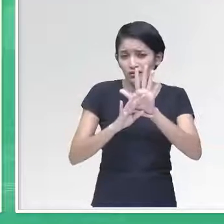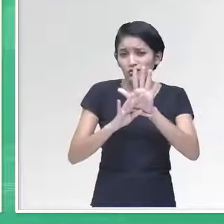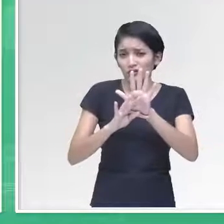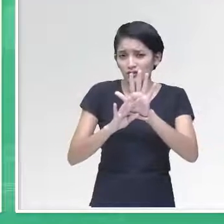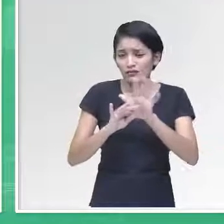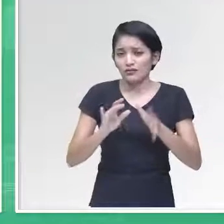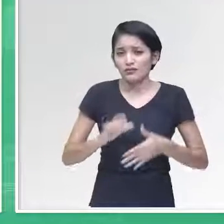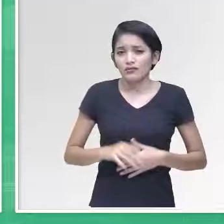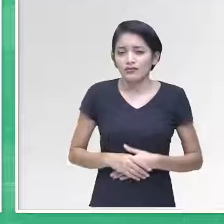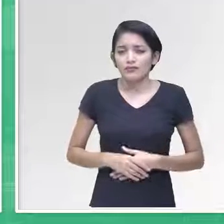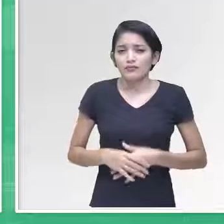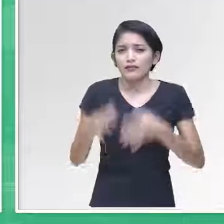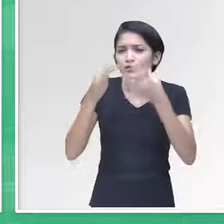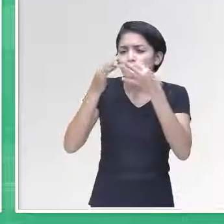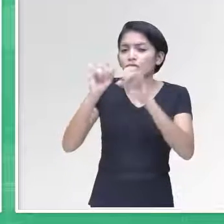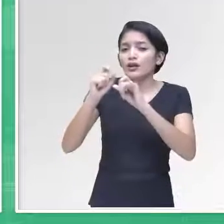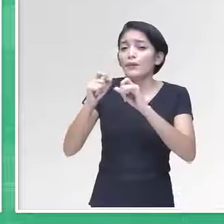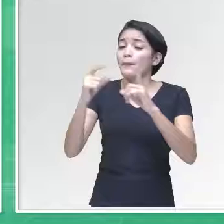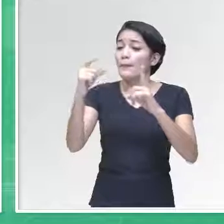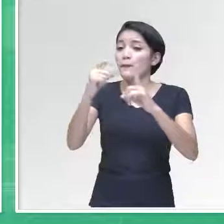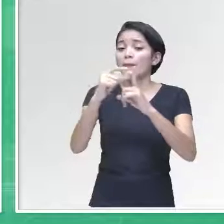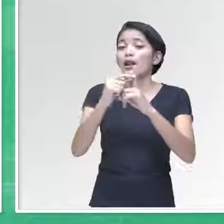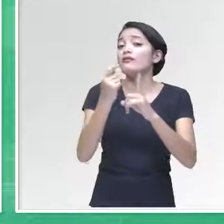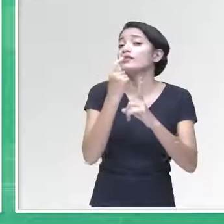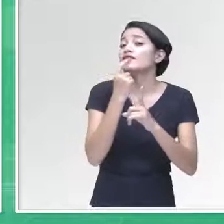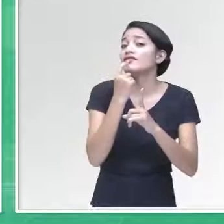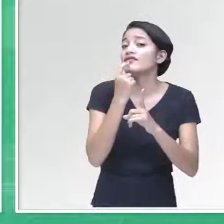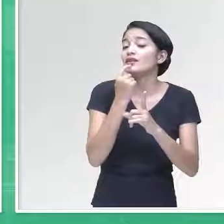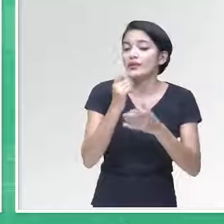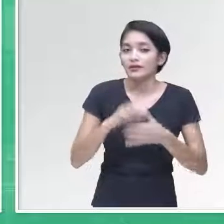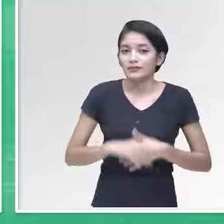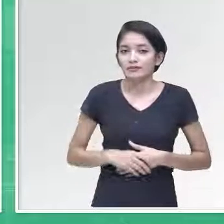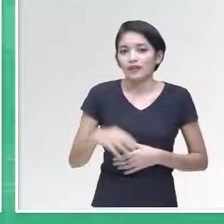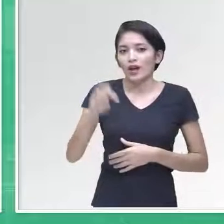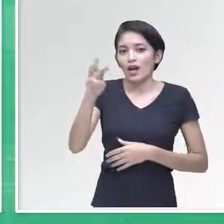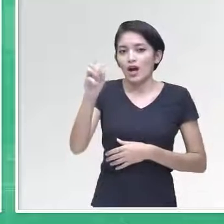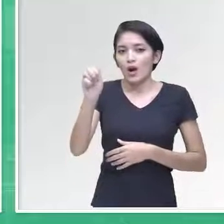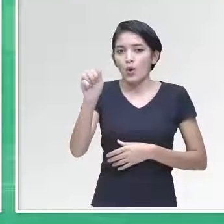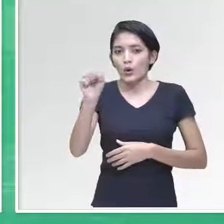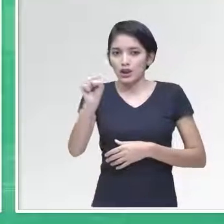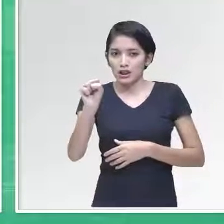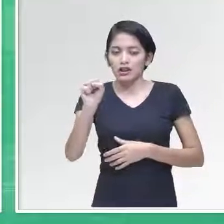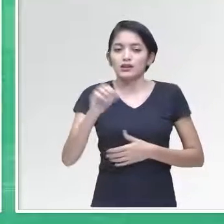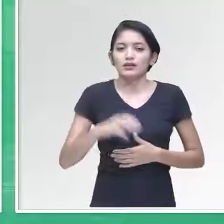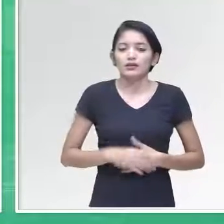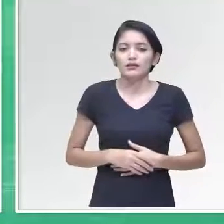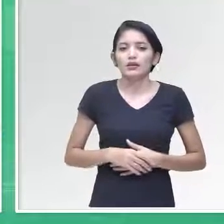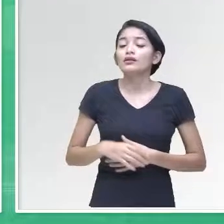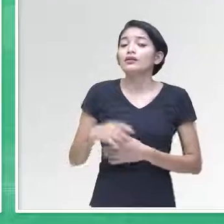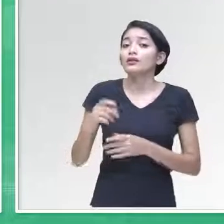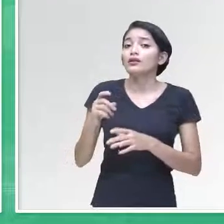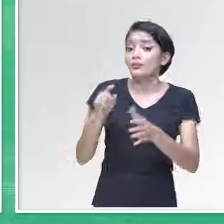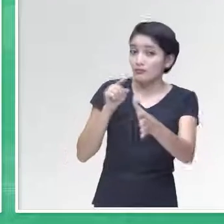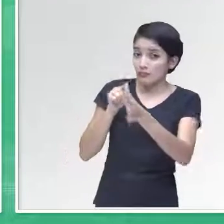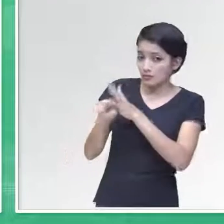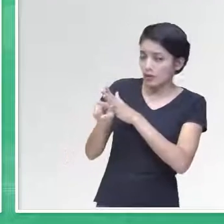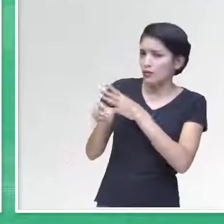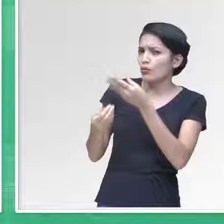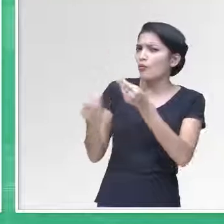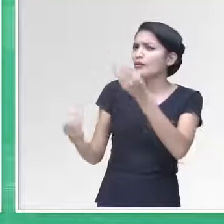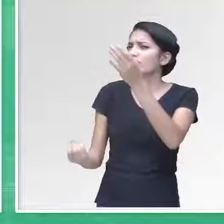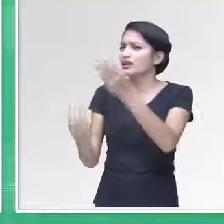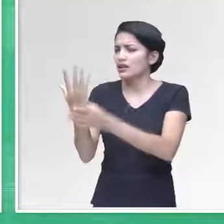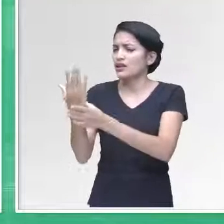vamos dar atenção a essas palavras que estão em destaque, que tem was created, que é a pergunta, né, como é que foi criada a